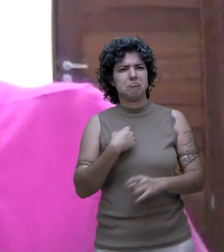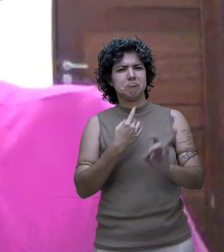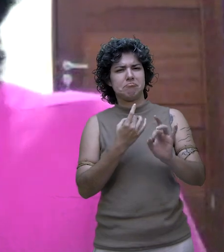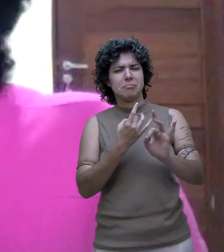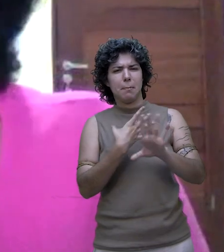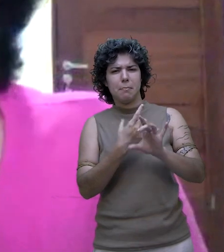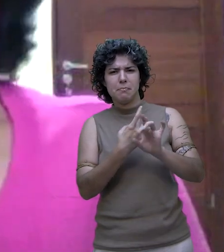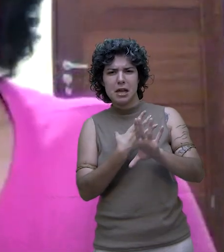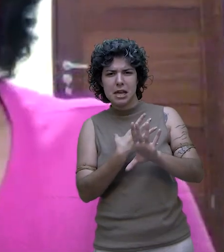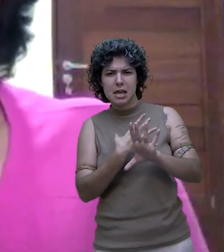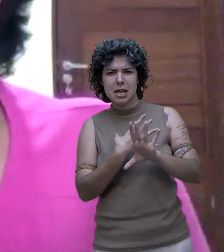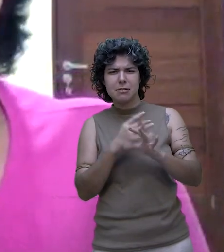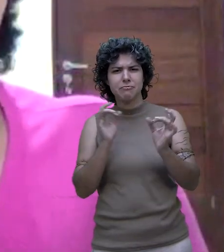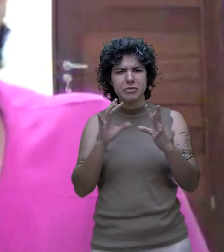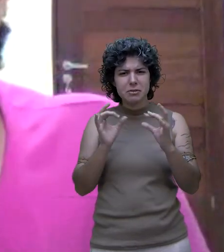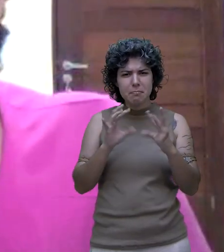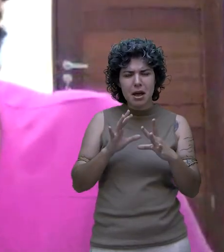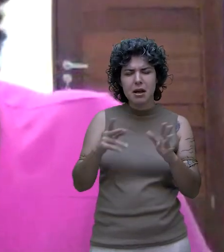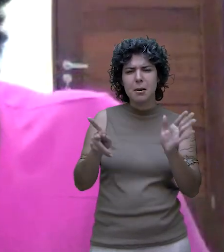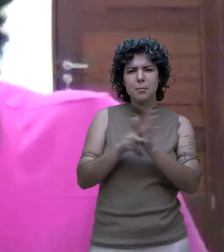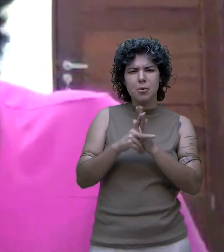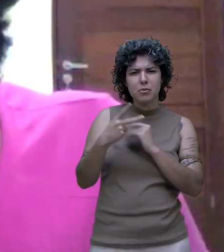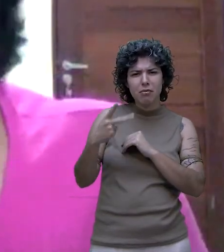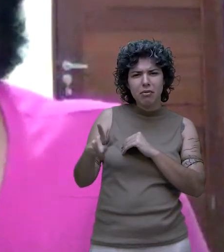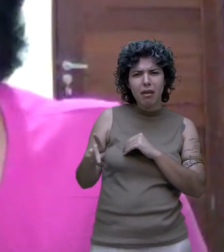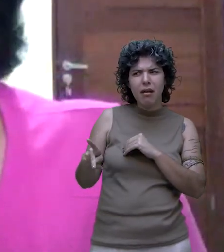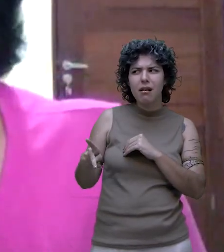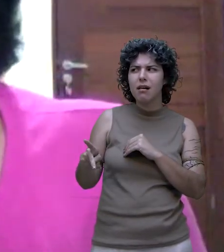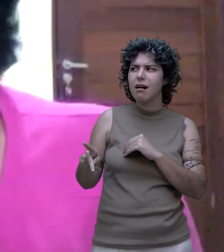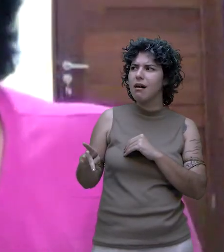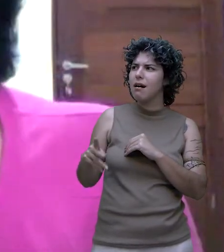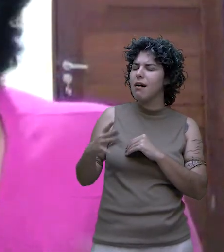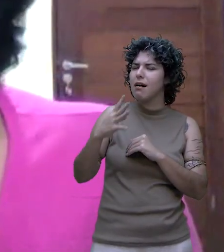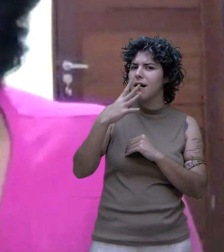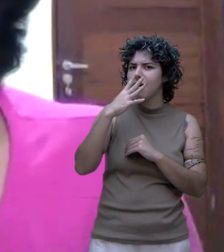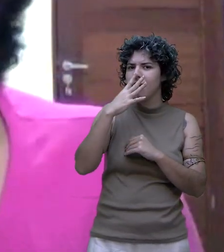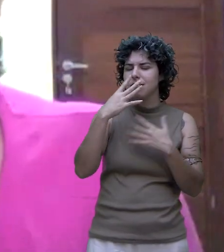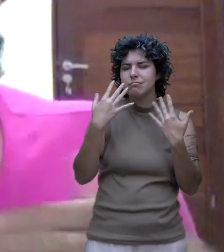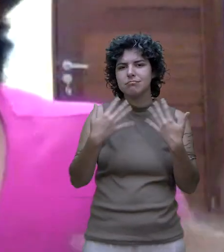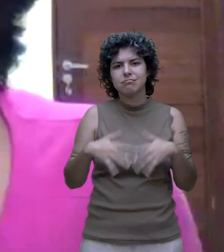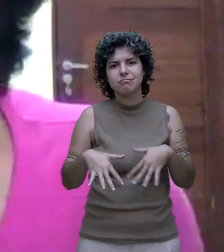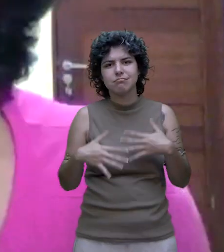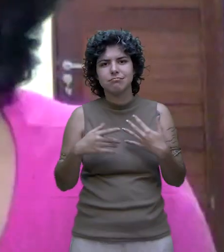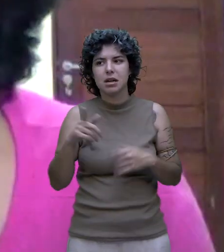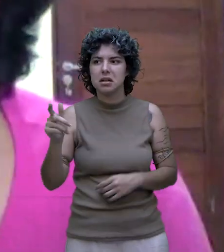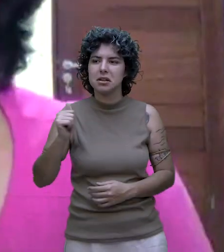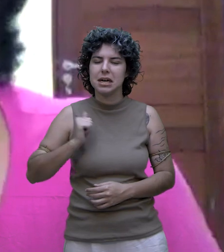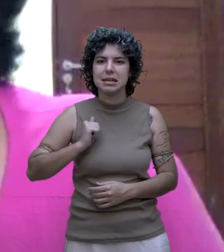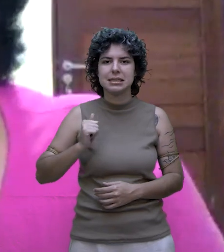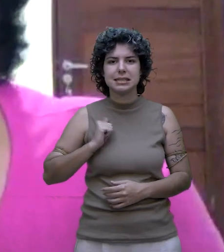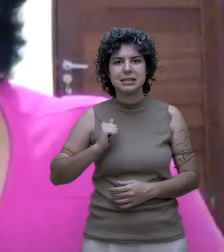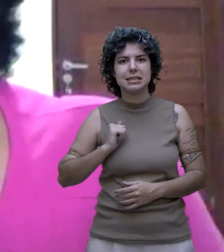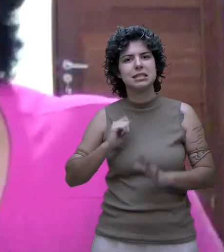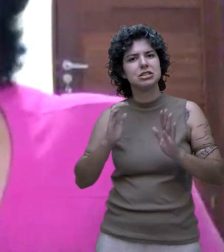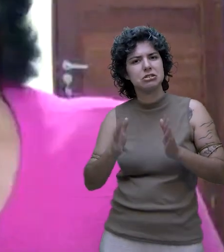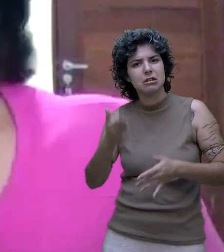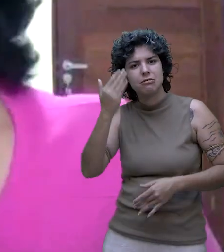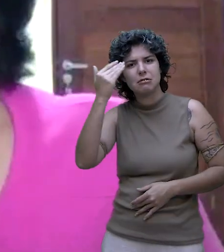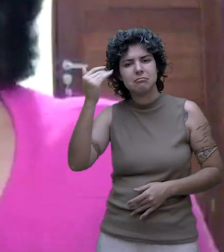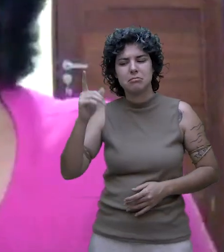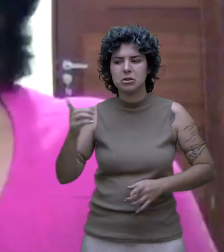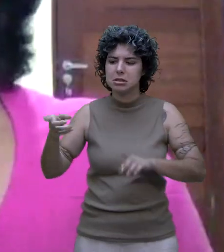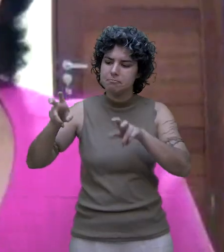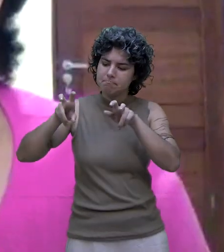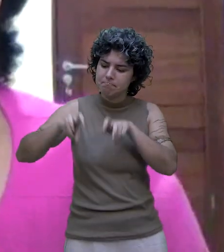do filme. Teve uma atriz que ela estava sentada do meu lado, uma atriz conhecida, que já fez novela na Globo, e eu lembro